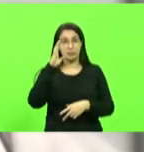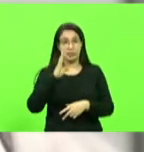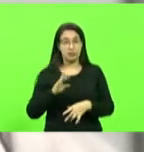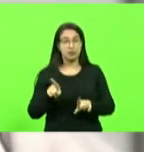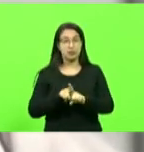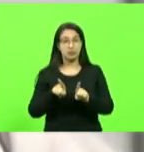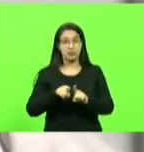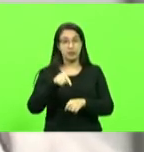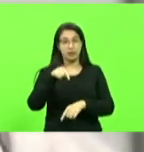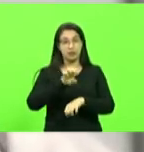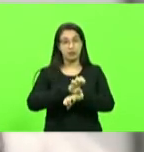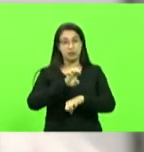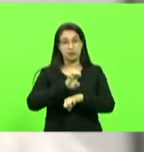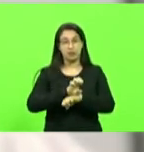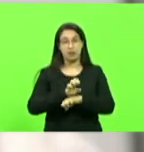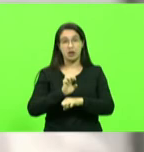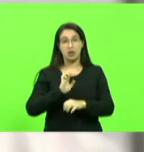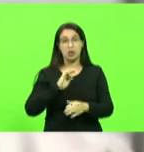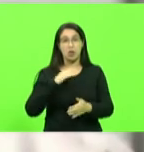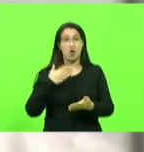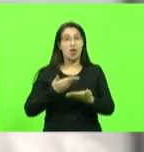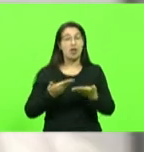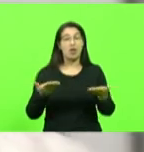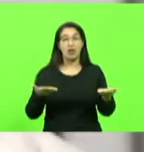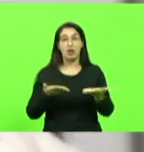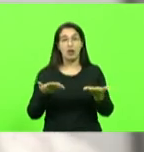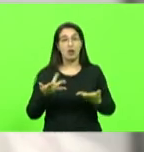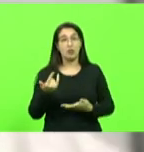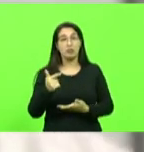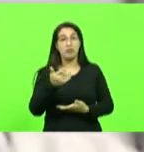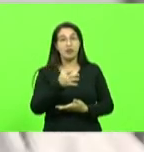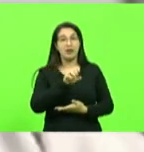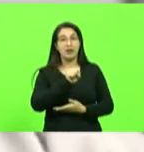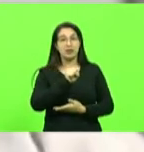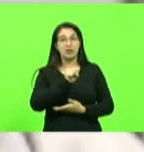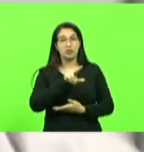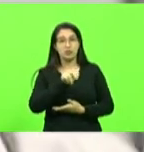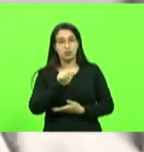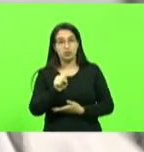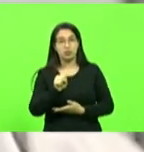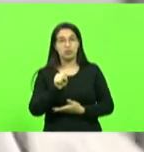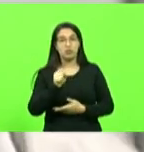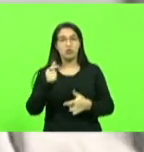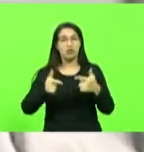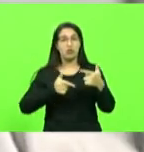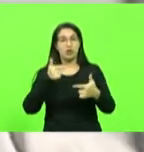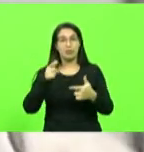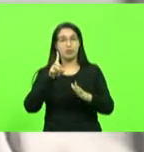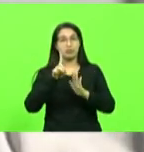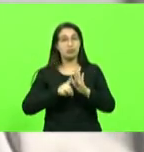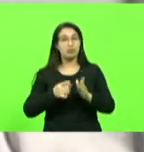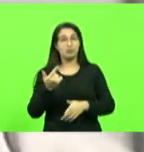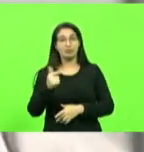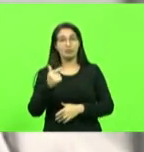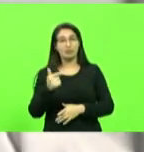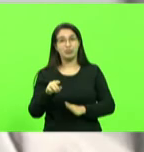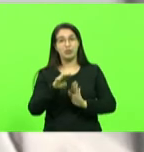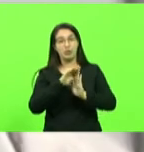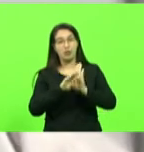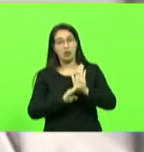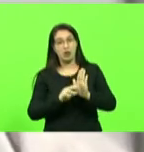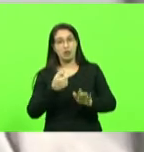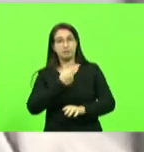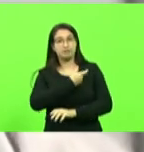momento ainda não temos esse direito garantido para os trabalhadores do SUAS a ser incluído no plano de vacinação,